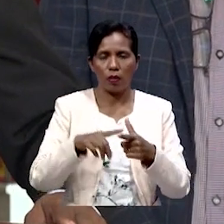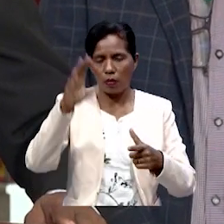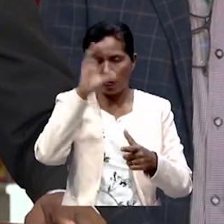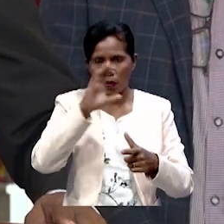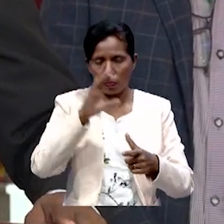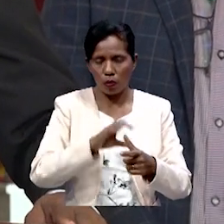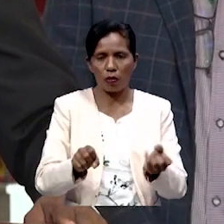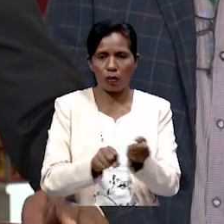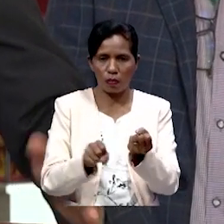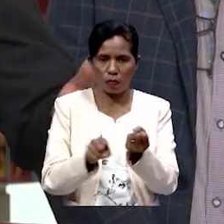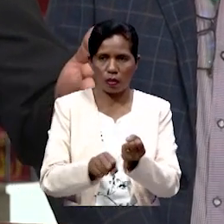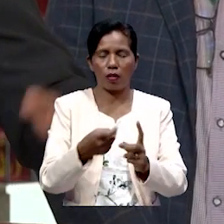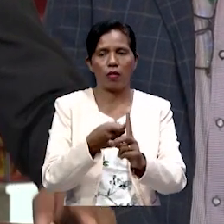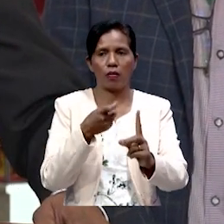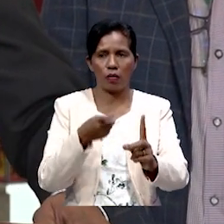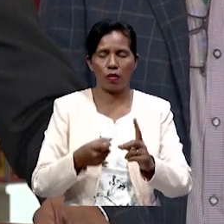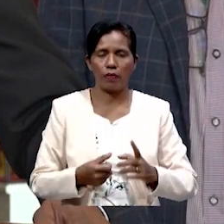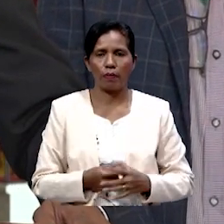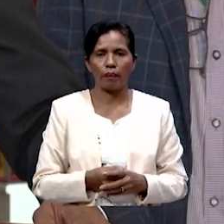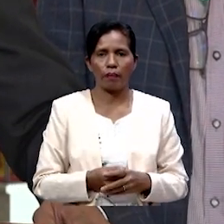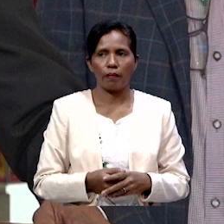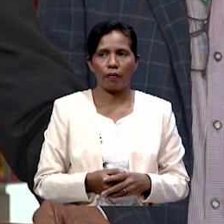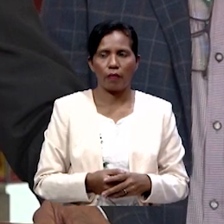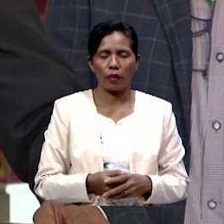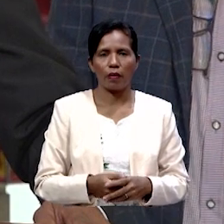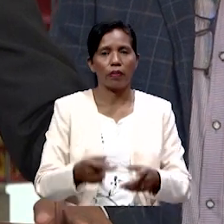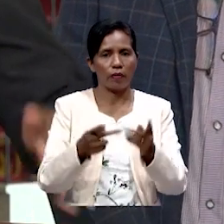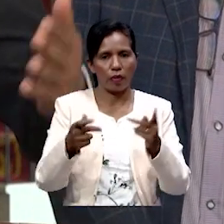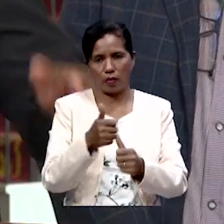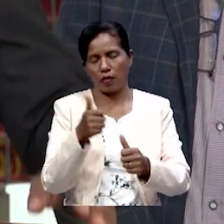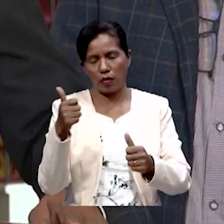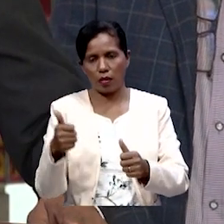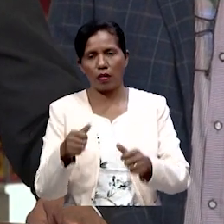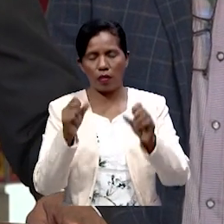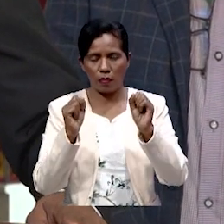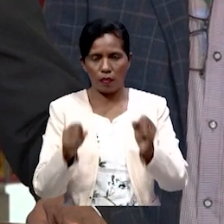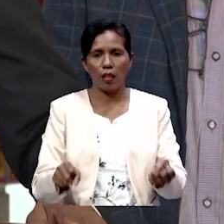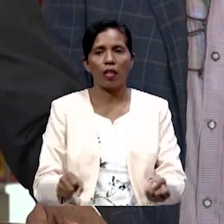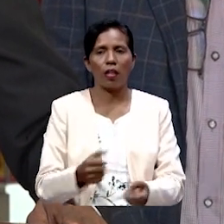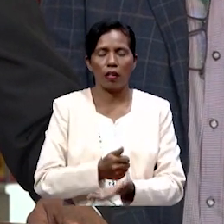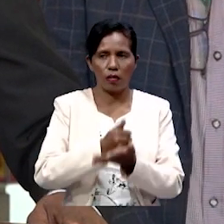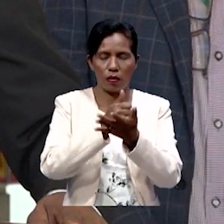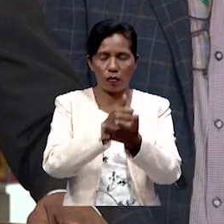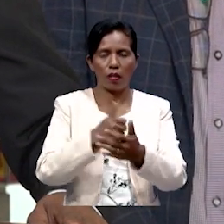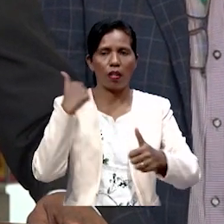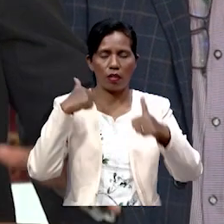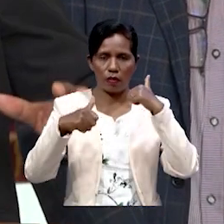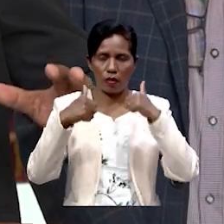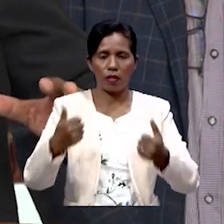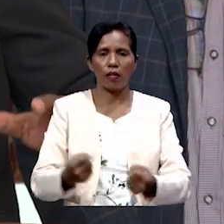apoio Balu, Russi, Russi, Parti Balu, Bele sai sponsor da atividade de esporte de